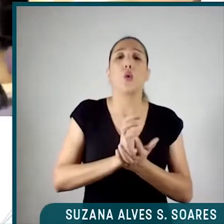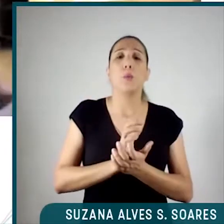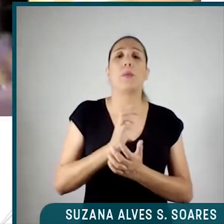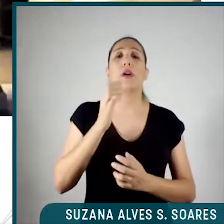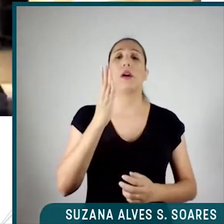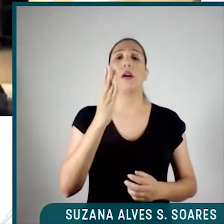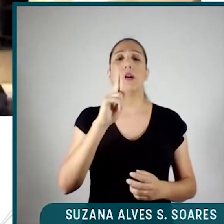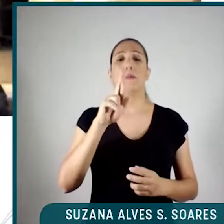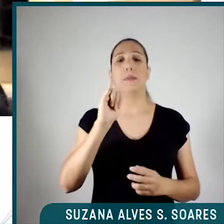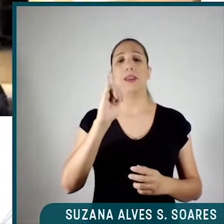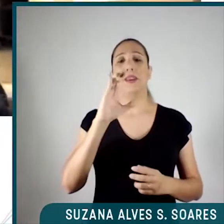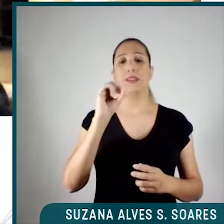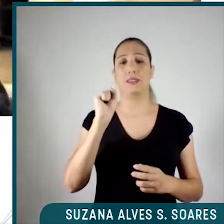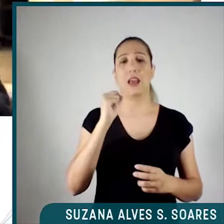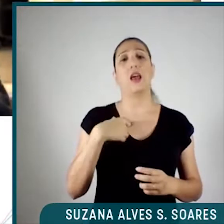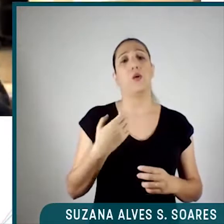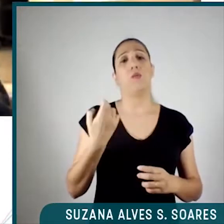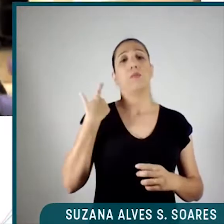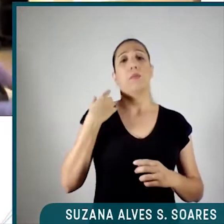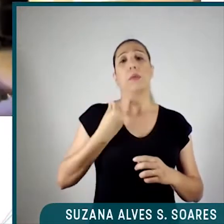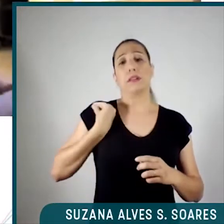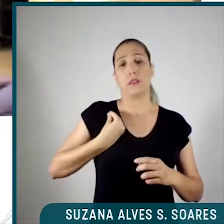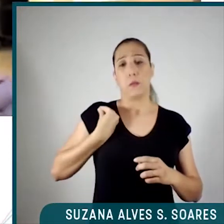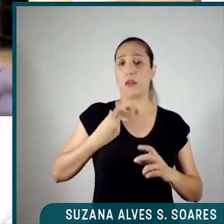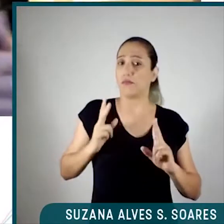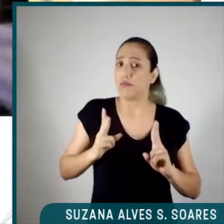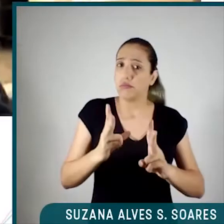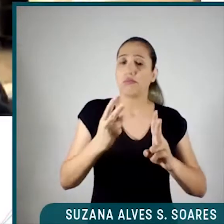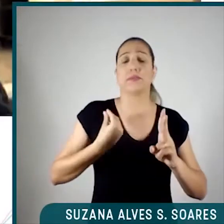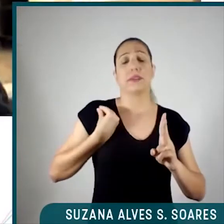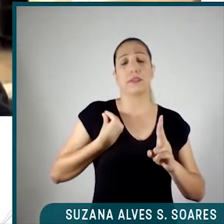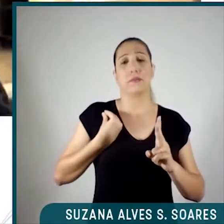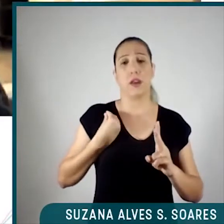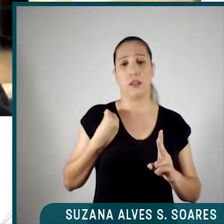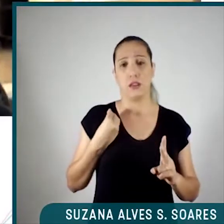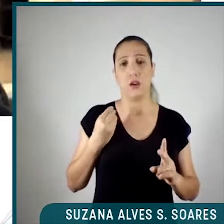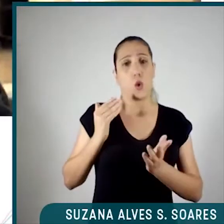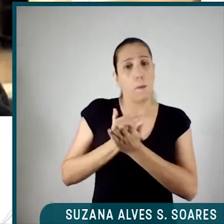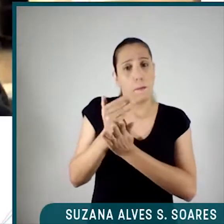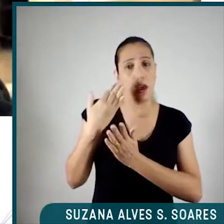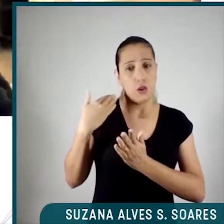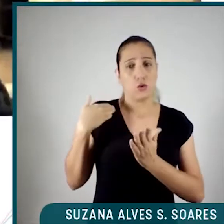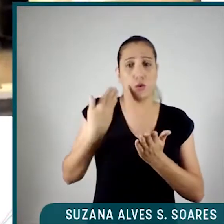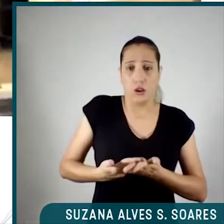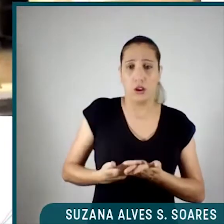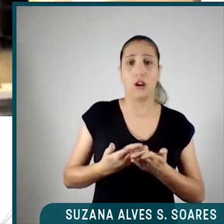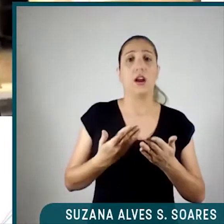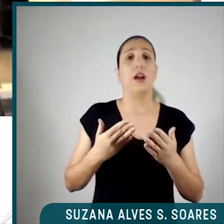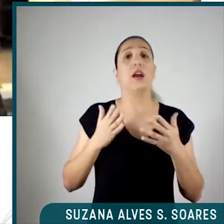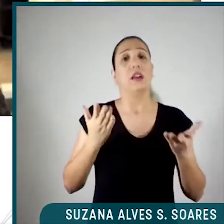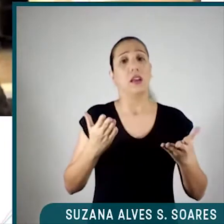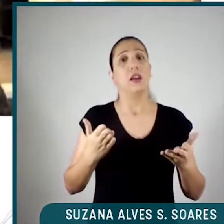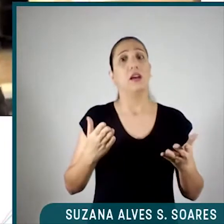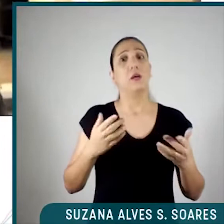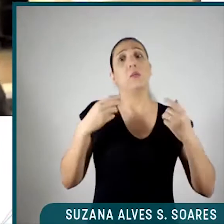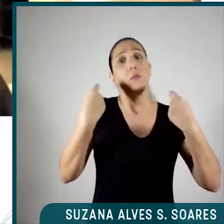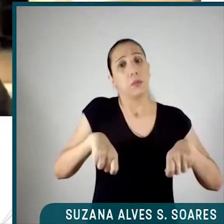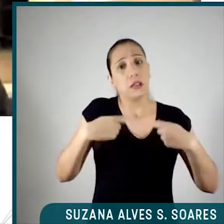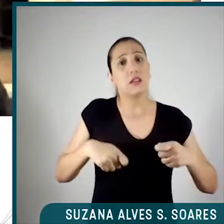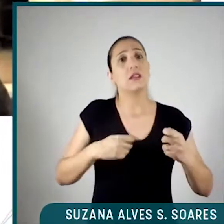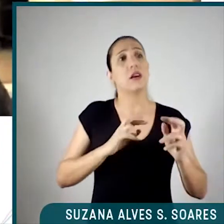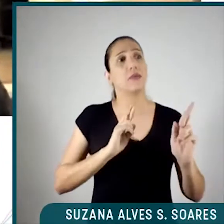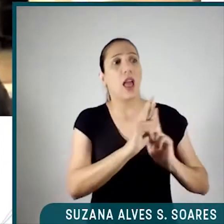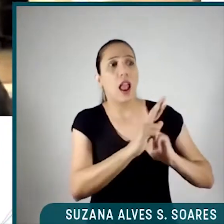da qual eu participei desde o início, e nós temos amplos motivos para manter uma relação cordial com a China.